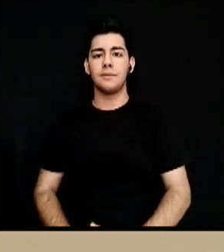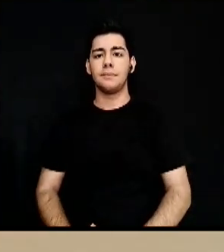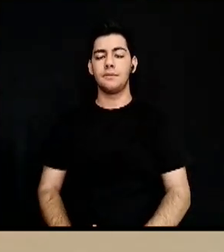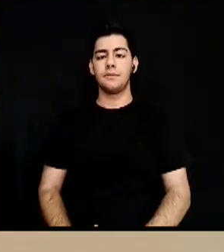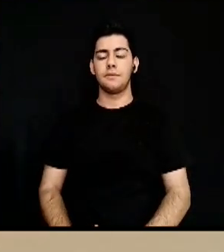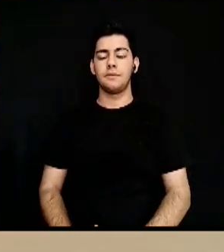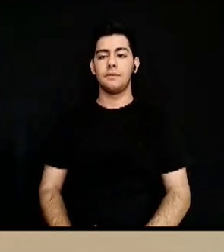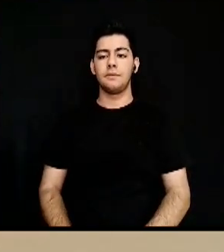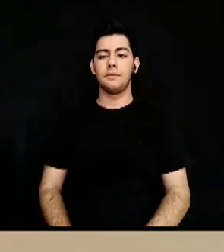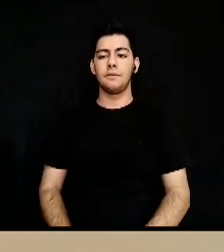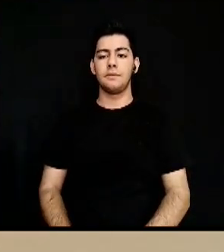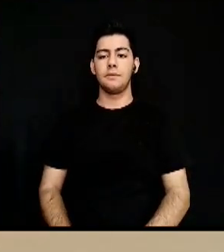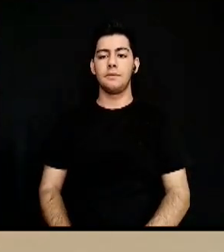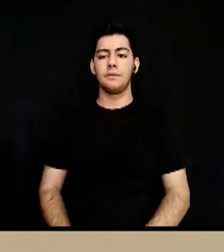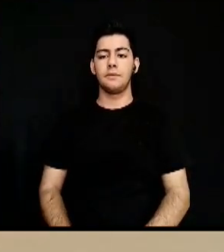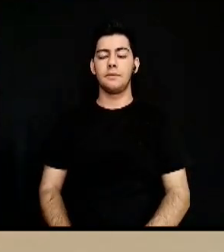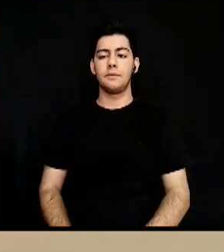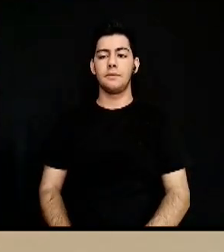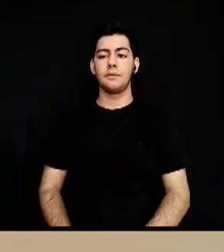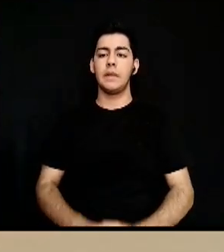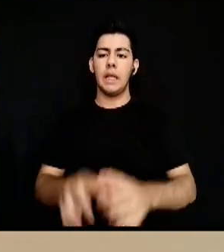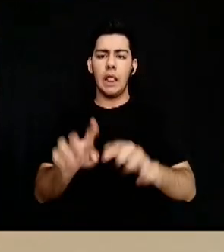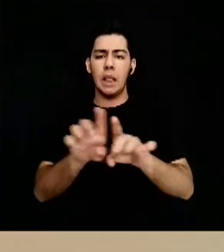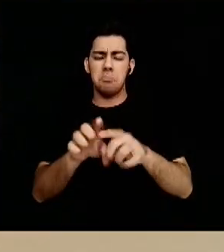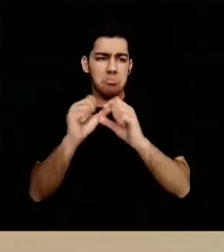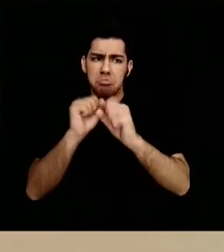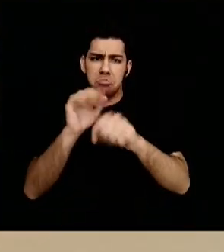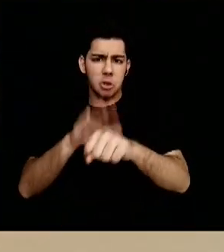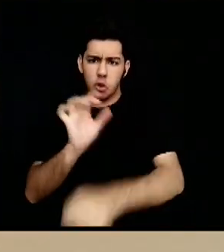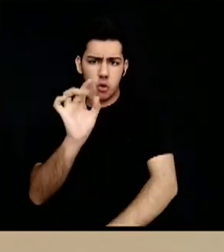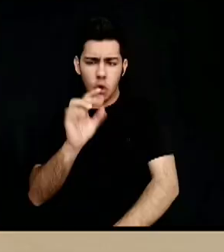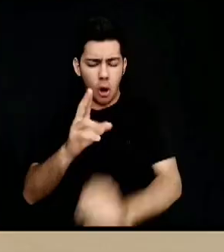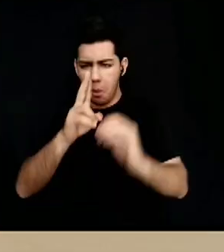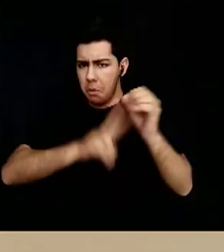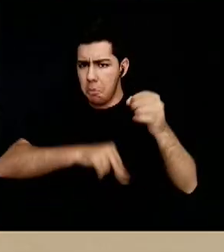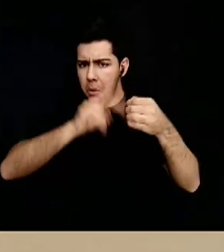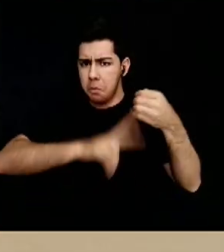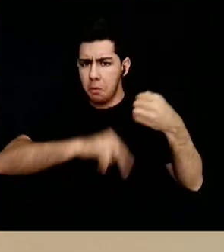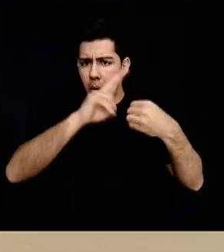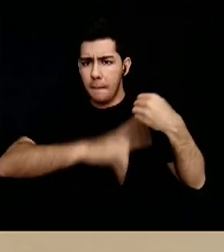da técnica, passando só a seladora e já colocar para o uso?